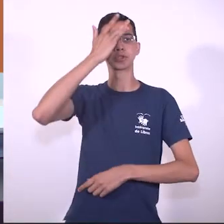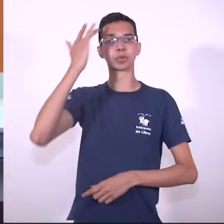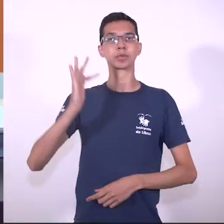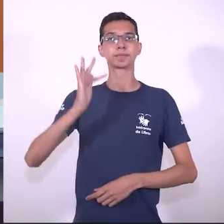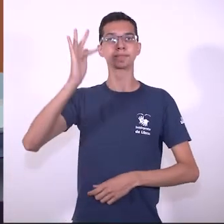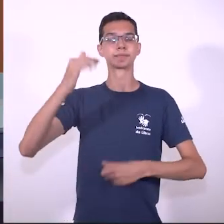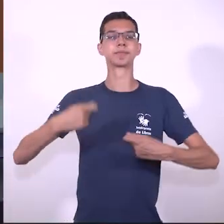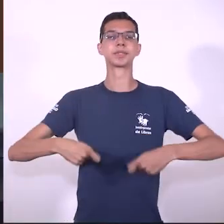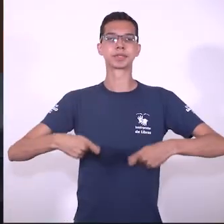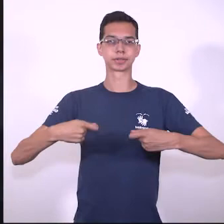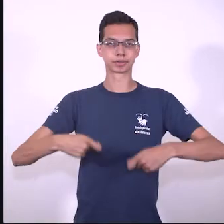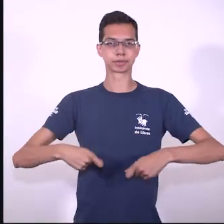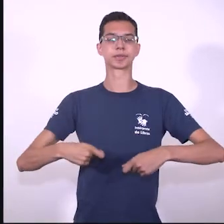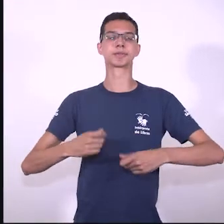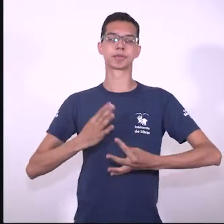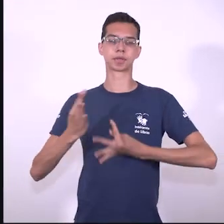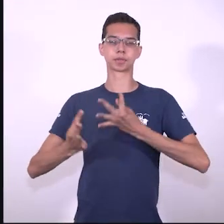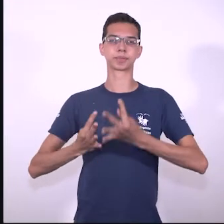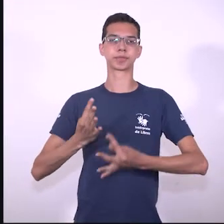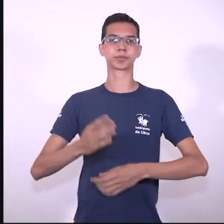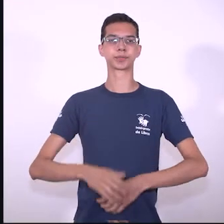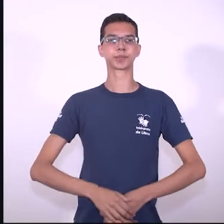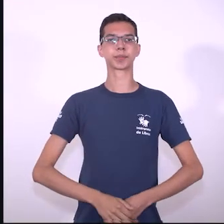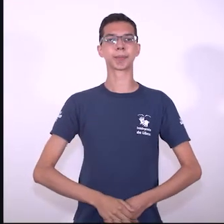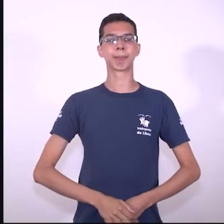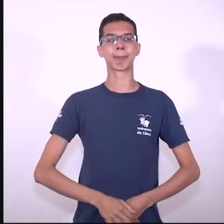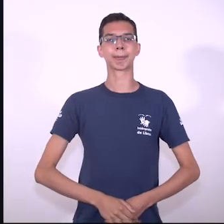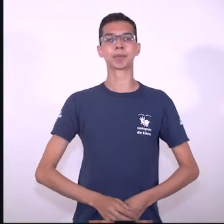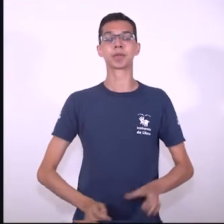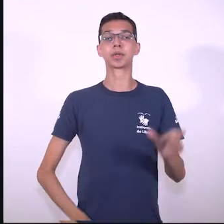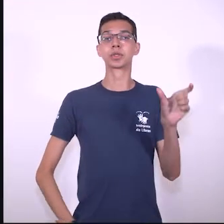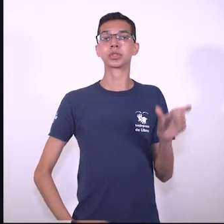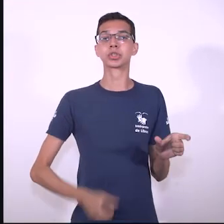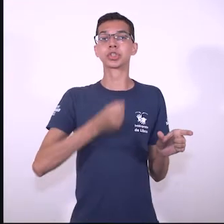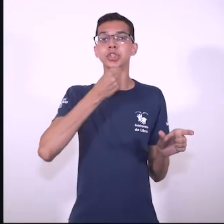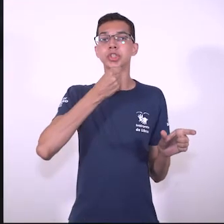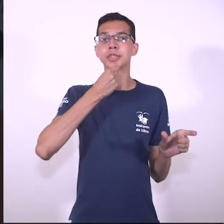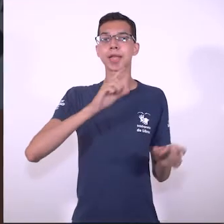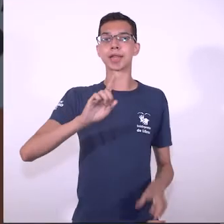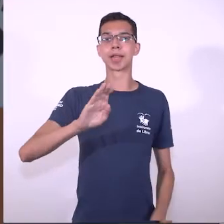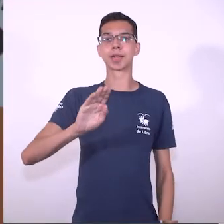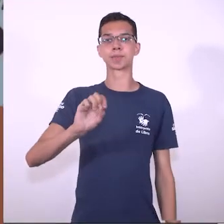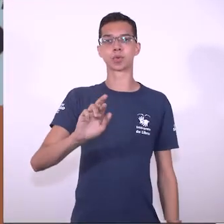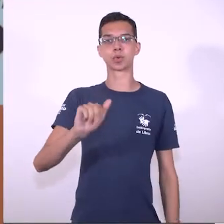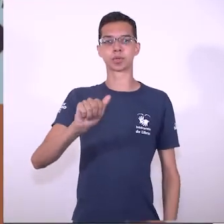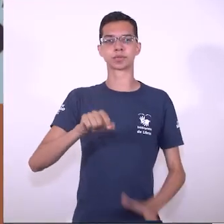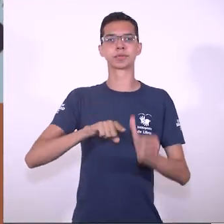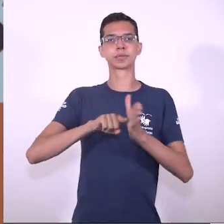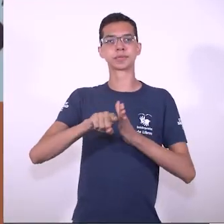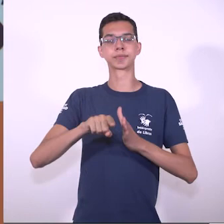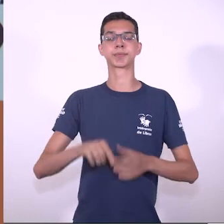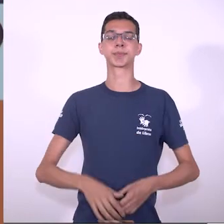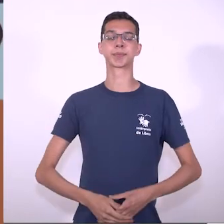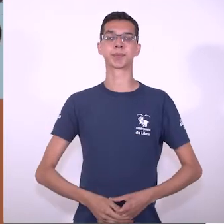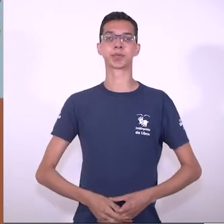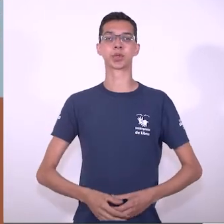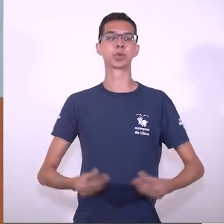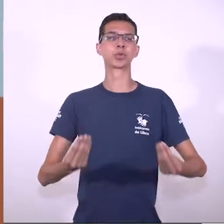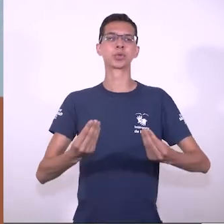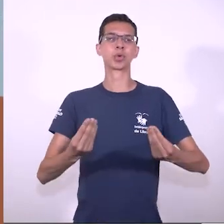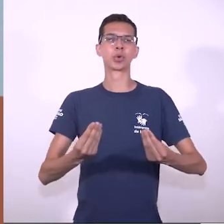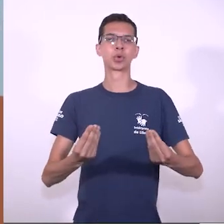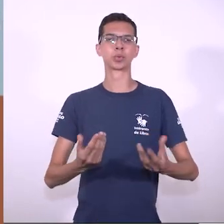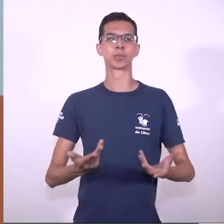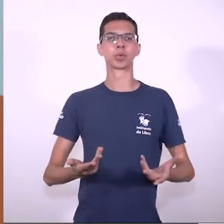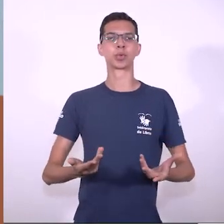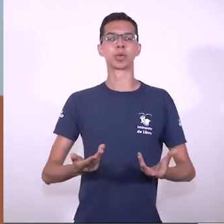saúde. Jornalista Débora Sogur, do portal Metrópolis. Como está a articulação de medidas de